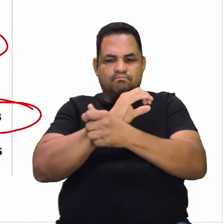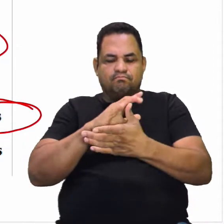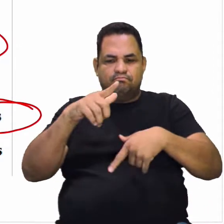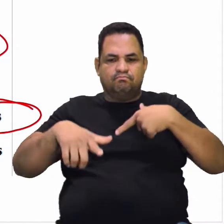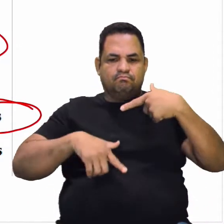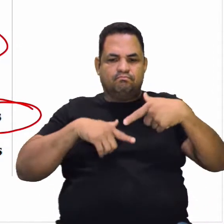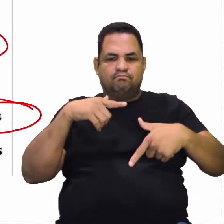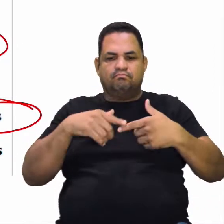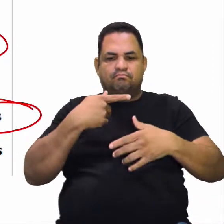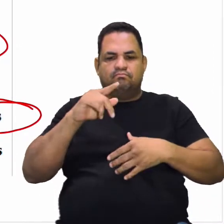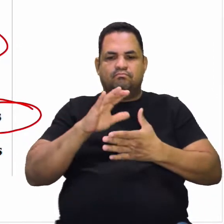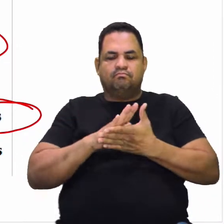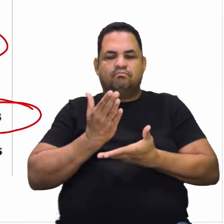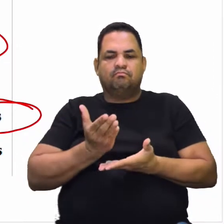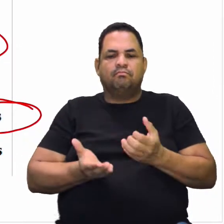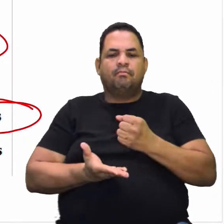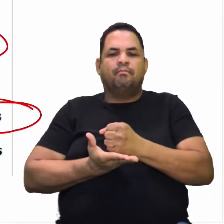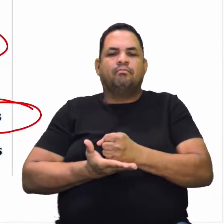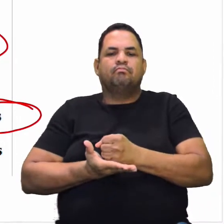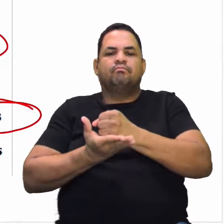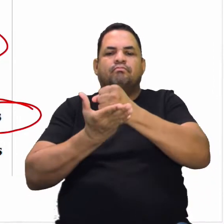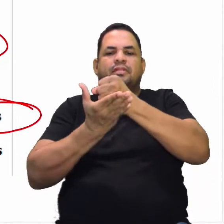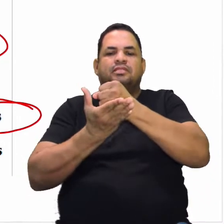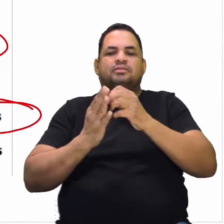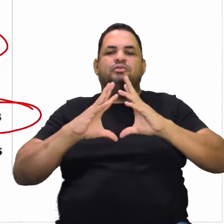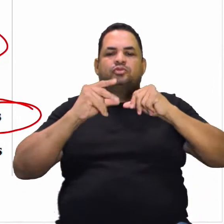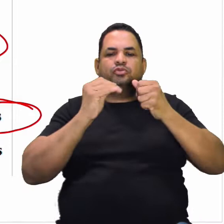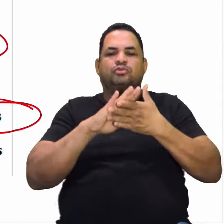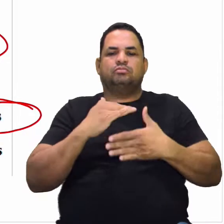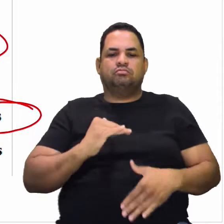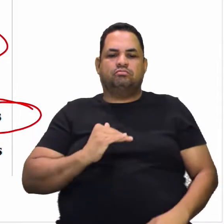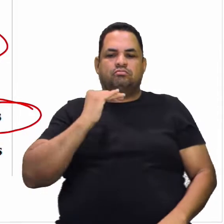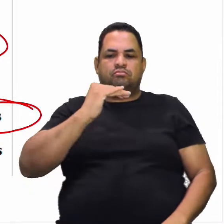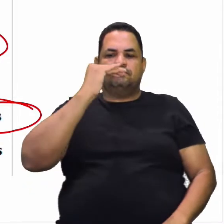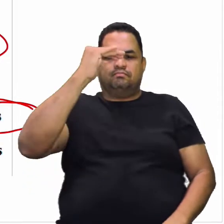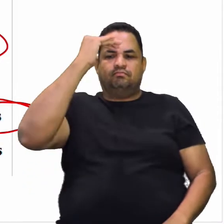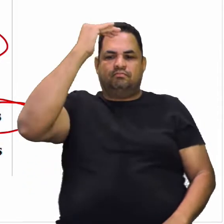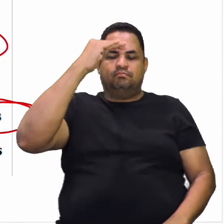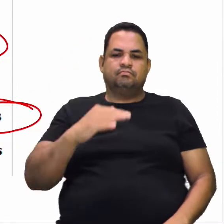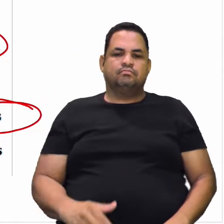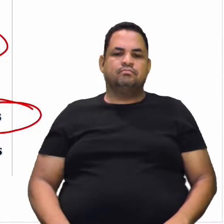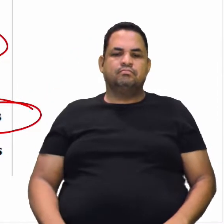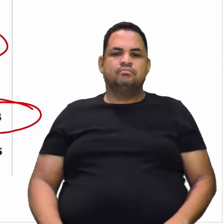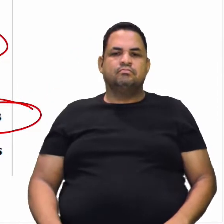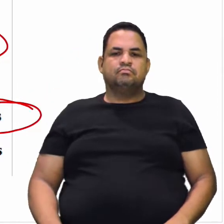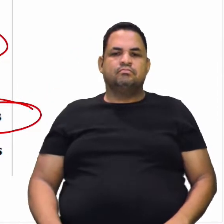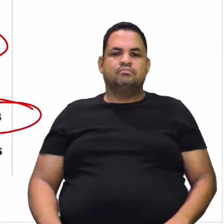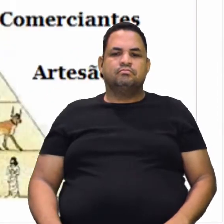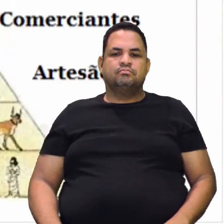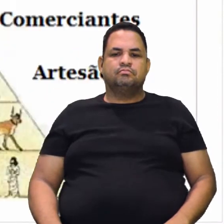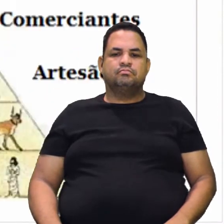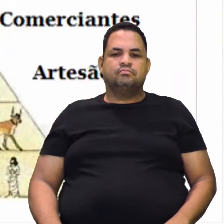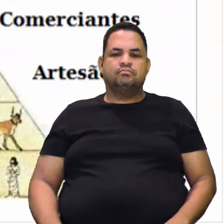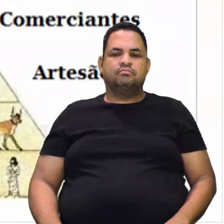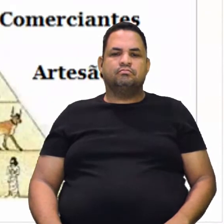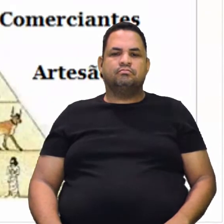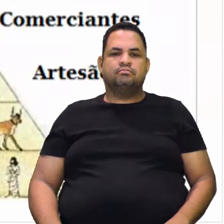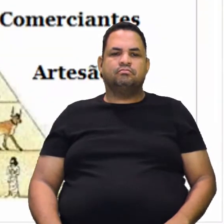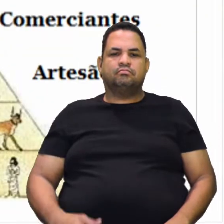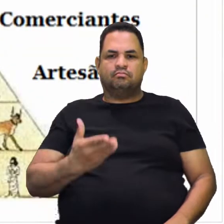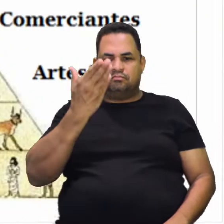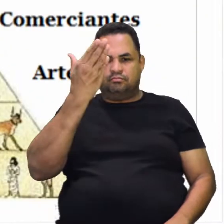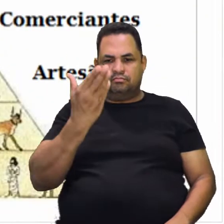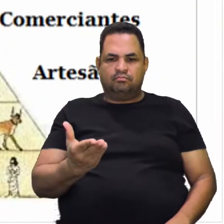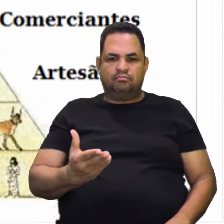trabalhavam para sustentar todas essas outras camadas sociais. Essa era a pirâmide social do Egito, olha